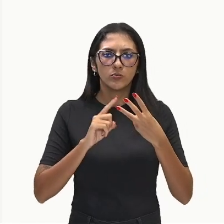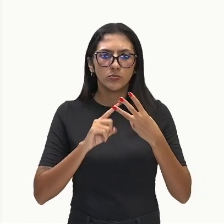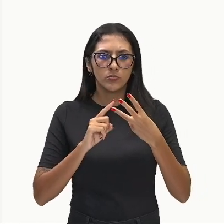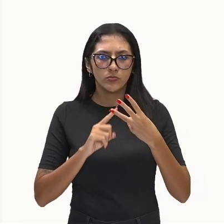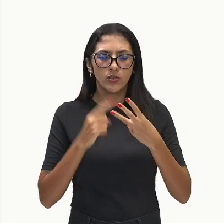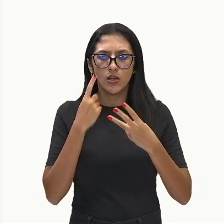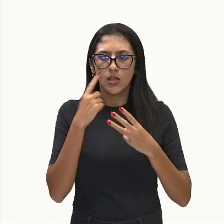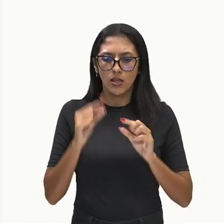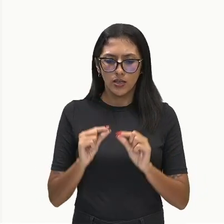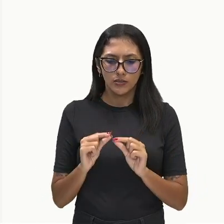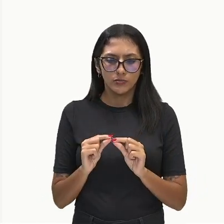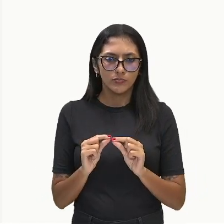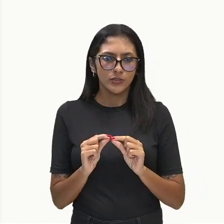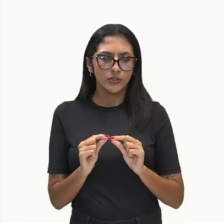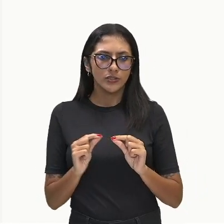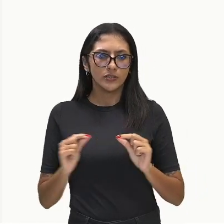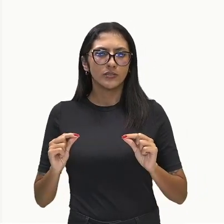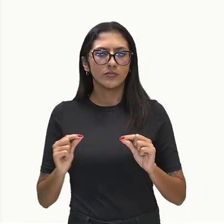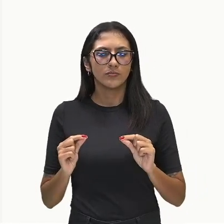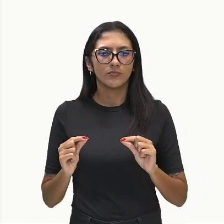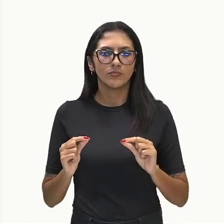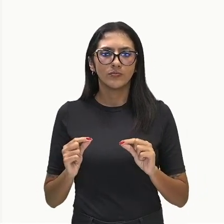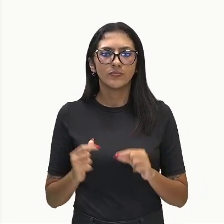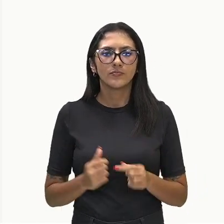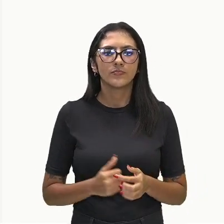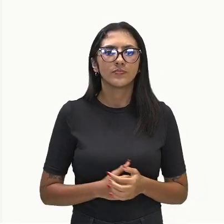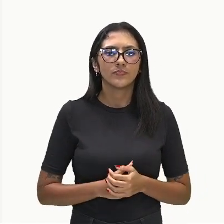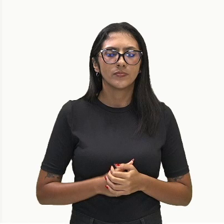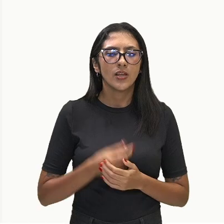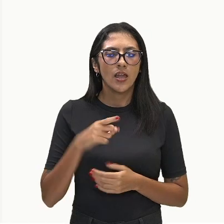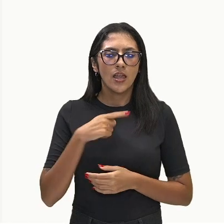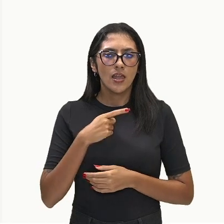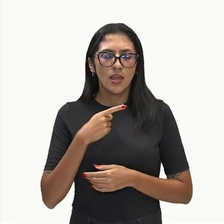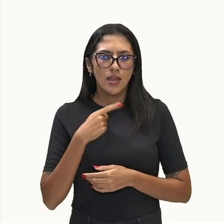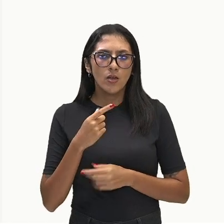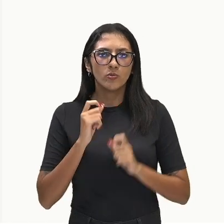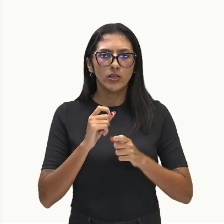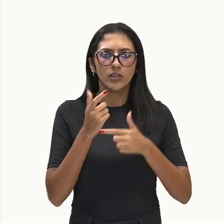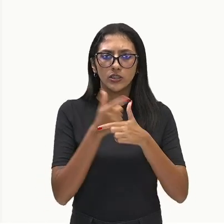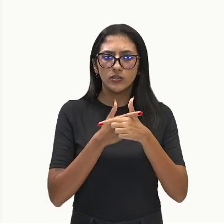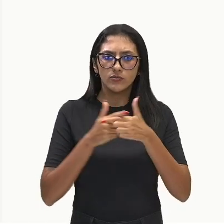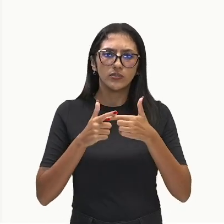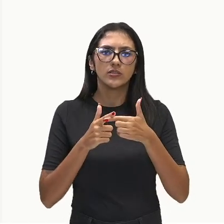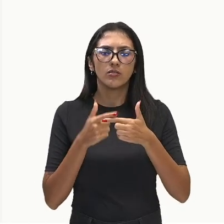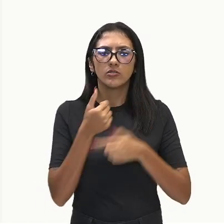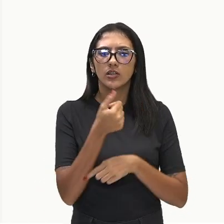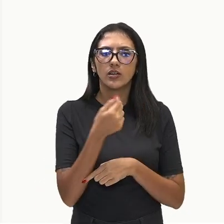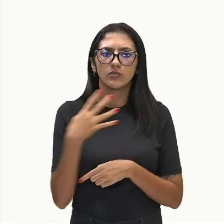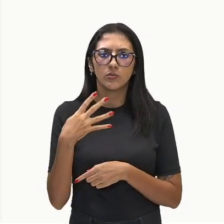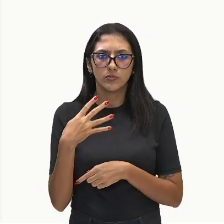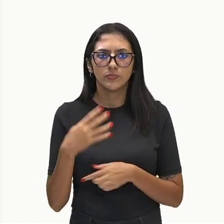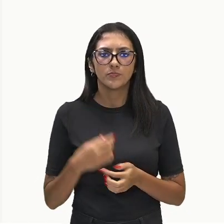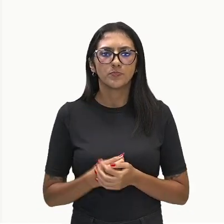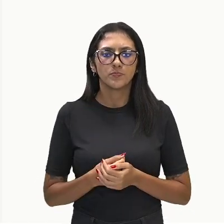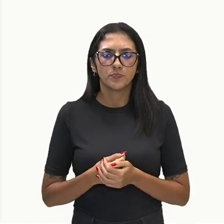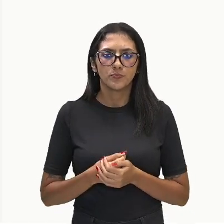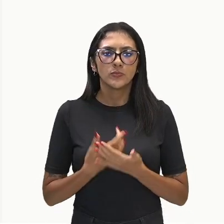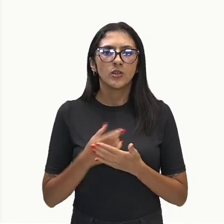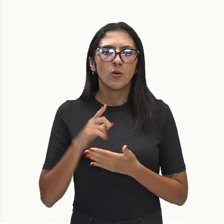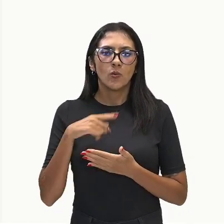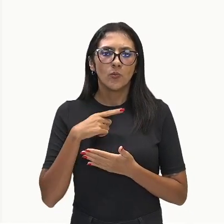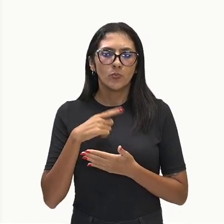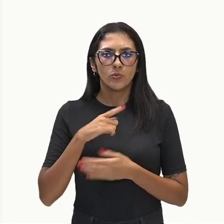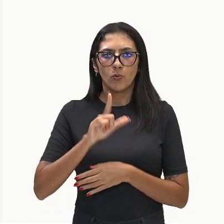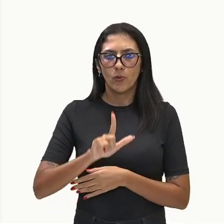esta medida aqui em azul. É a metade de 14. Então, este outro cateto, ele mede